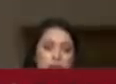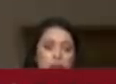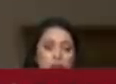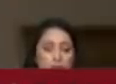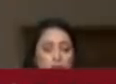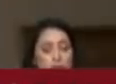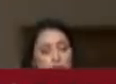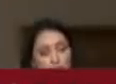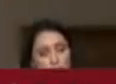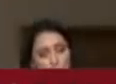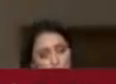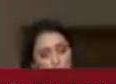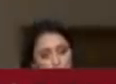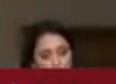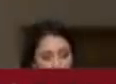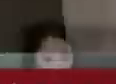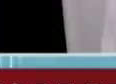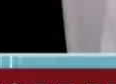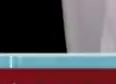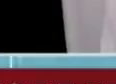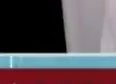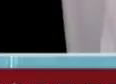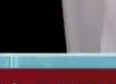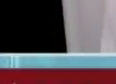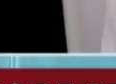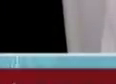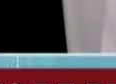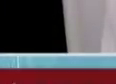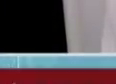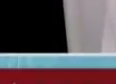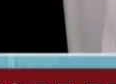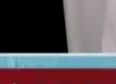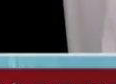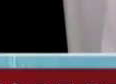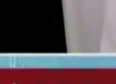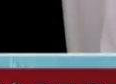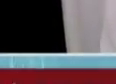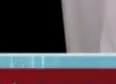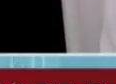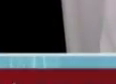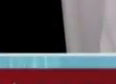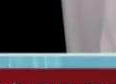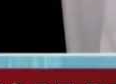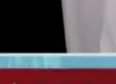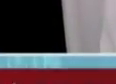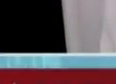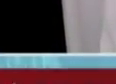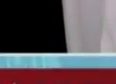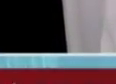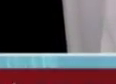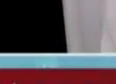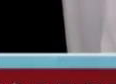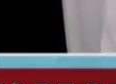em suas redes sociais, caracteriza que ele não estaria ali na condição de parlamentar, o que, a meu ver, é um erro crasso, porque ele estava